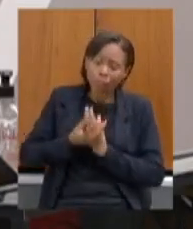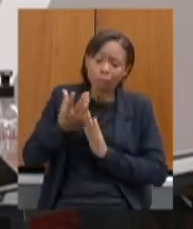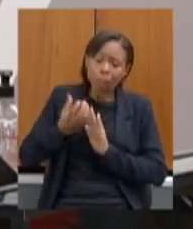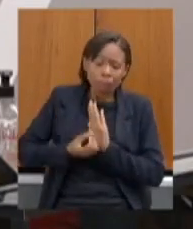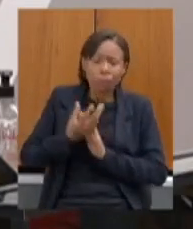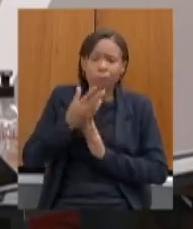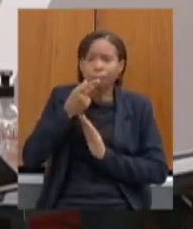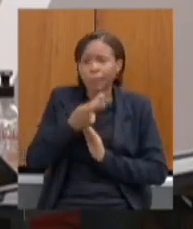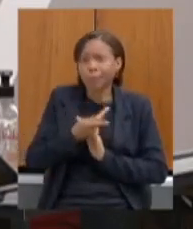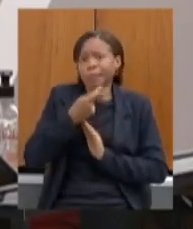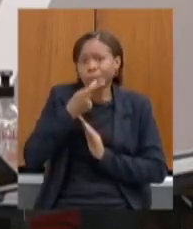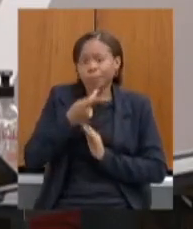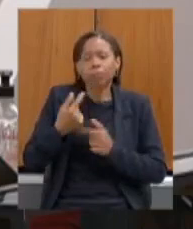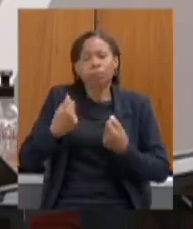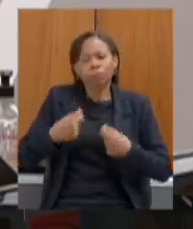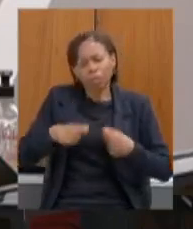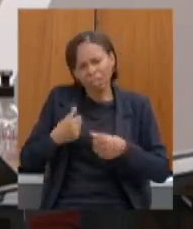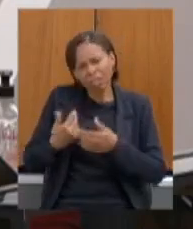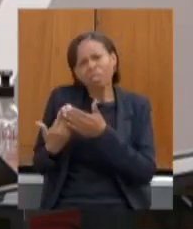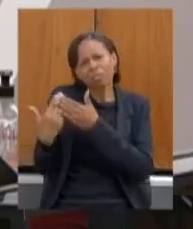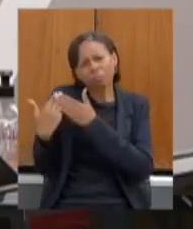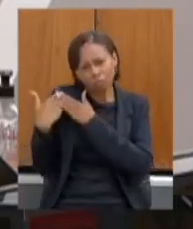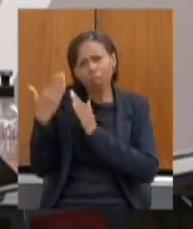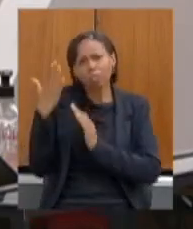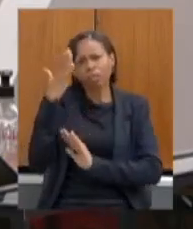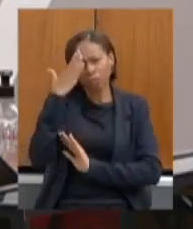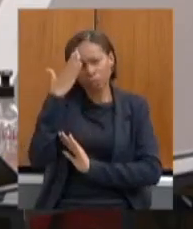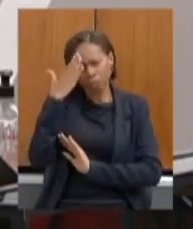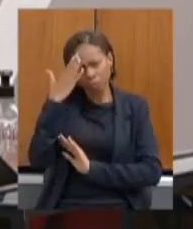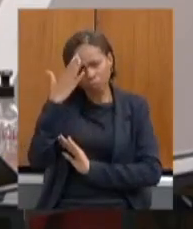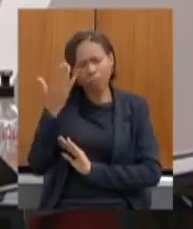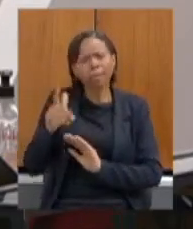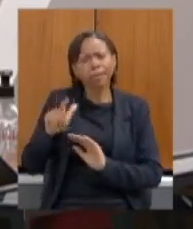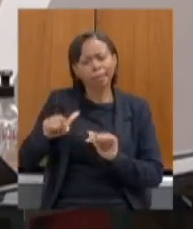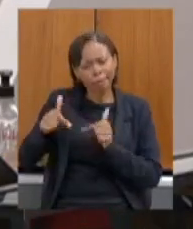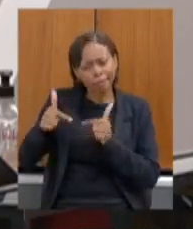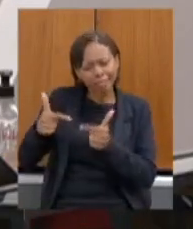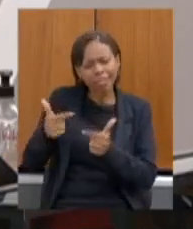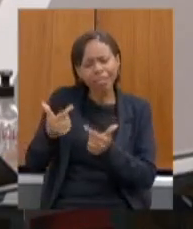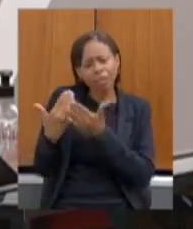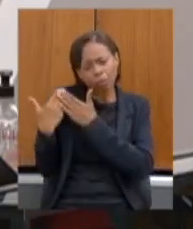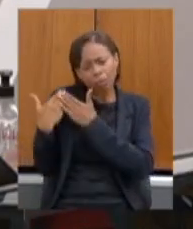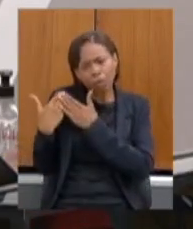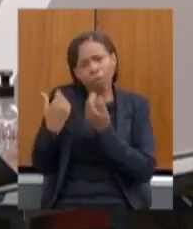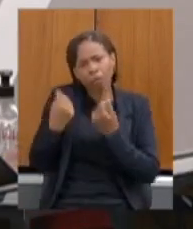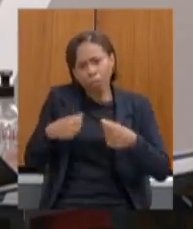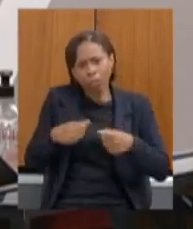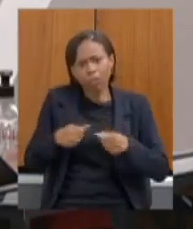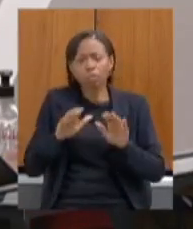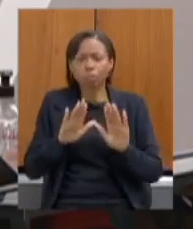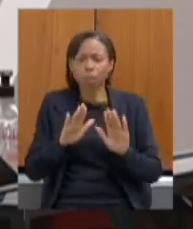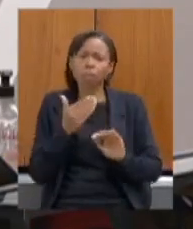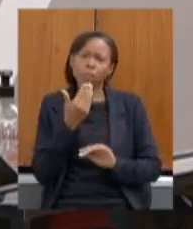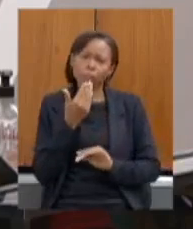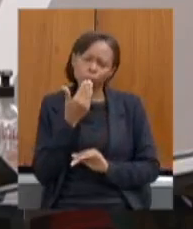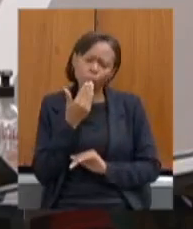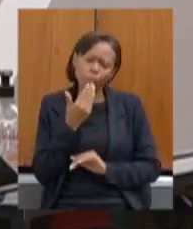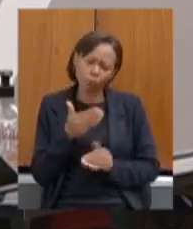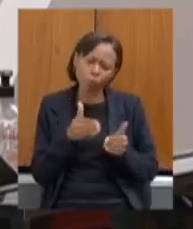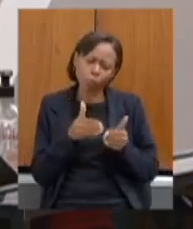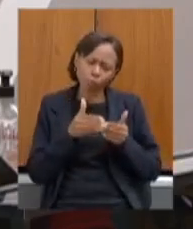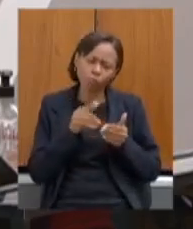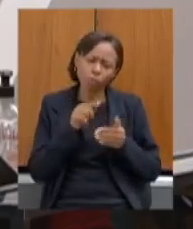sabemos que temos que fazer também com responsabilidade os atos de Minas. Mas eu peço que você leve esse pedido ainda ao